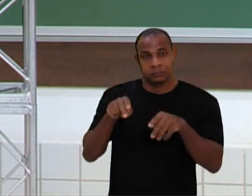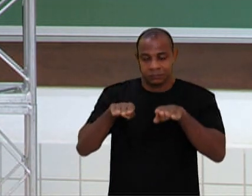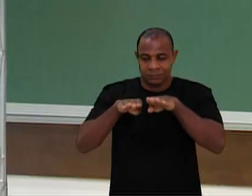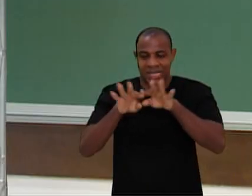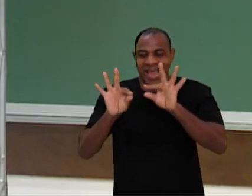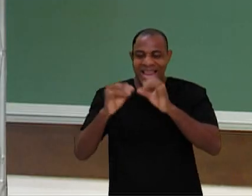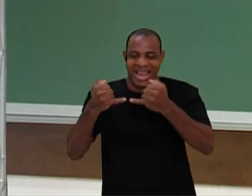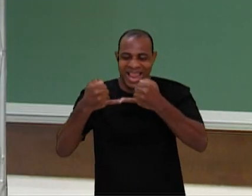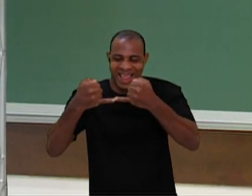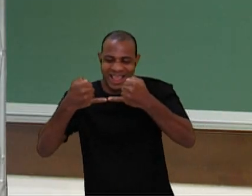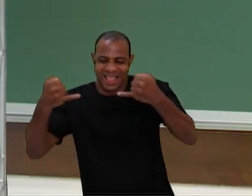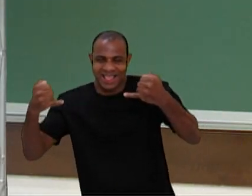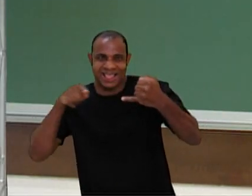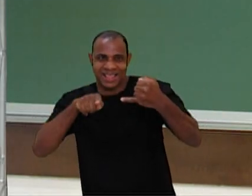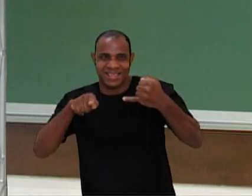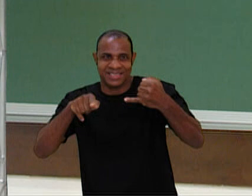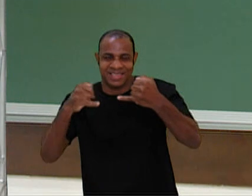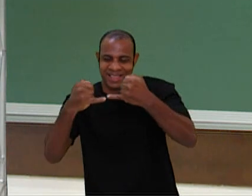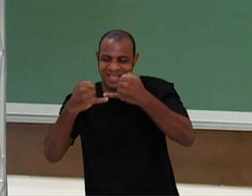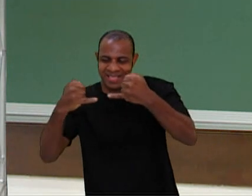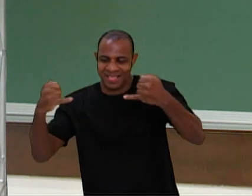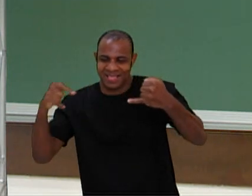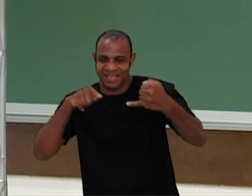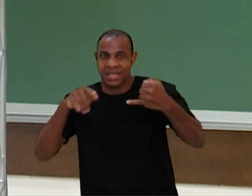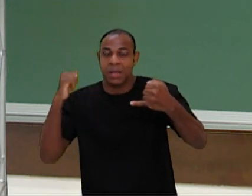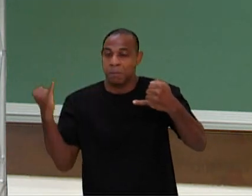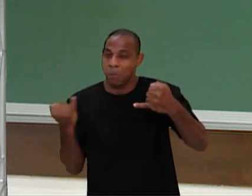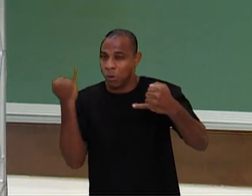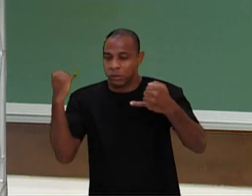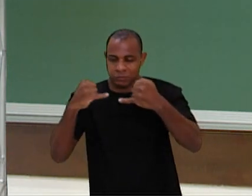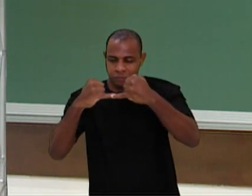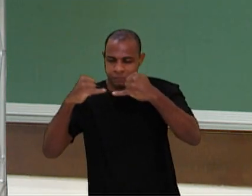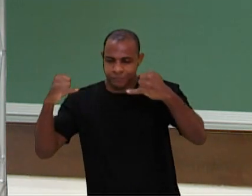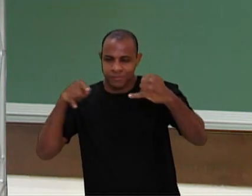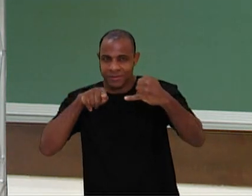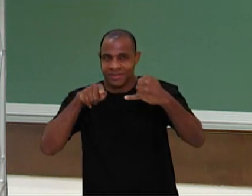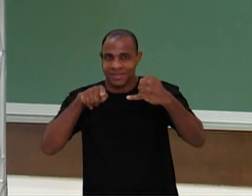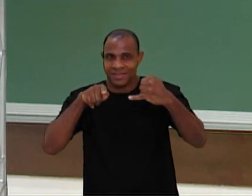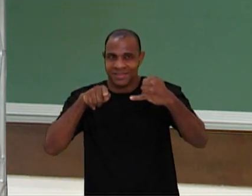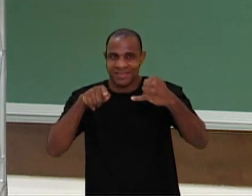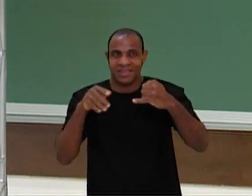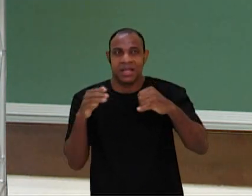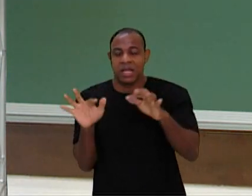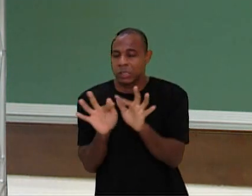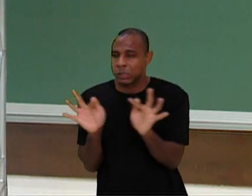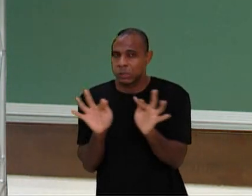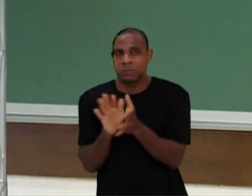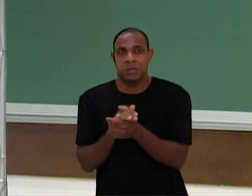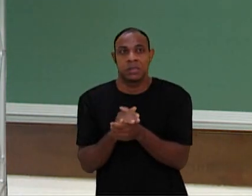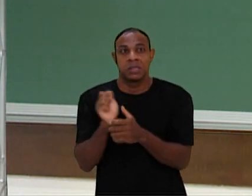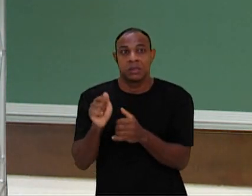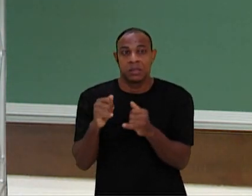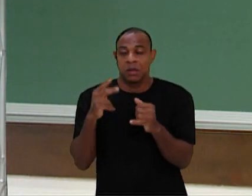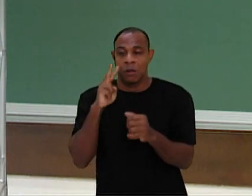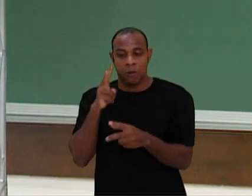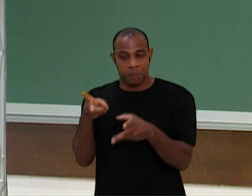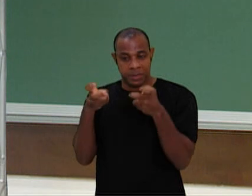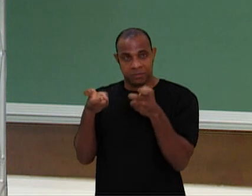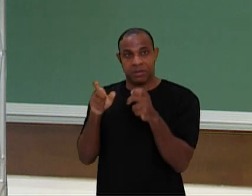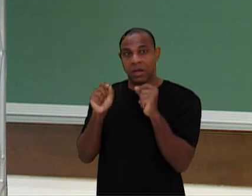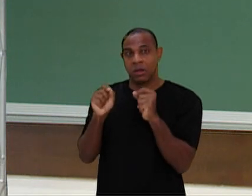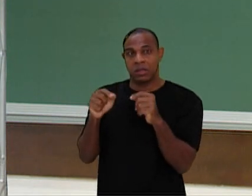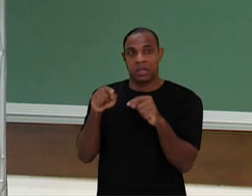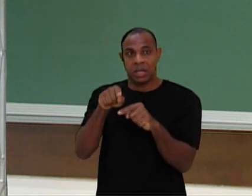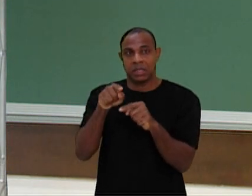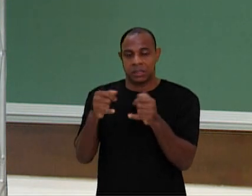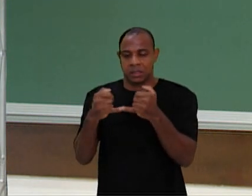Eu digo que a linha de separação entre os líquidos é uma das linhas mais importantes. Por quê, meus queridos? É muito simples. Se você for ver,